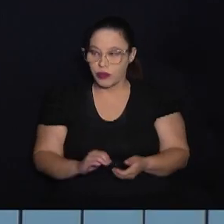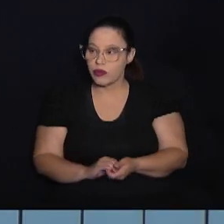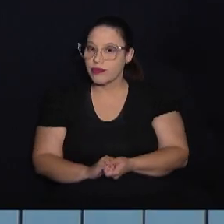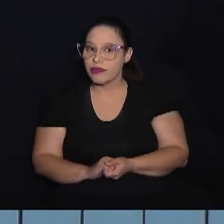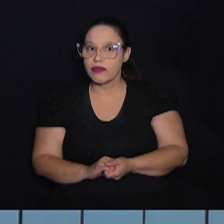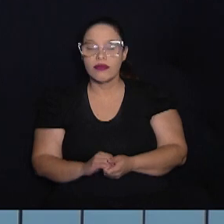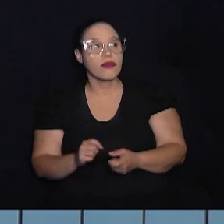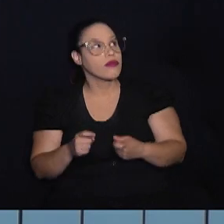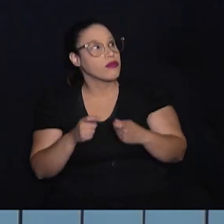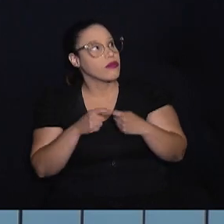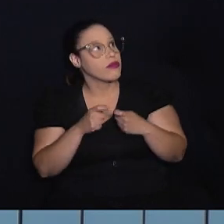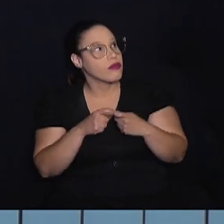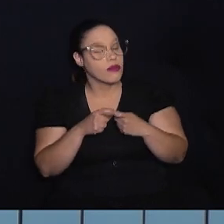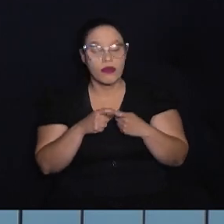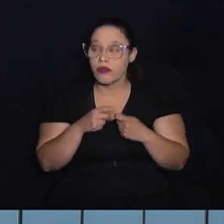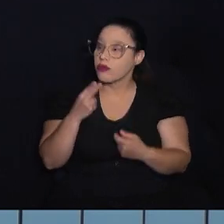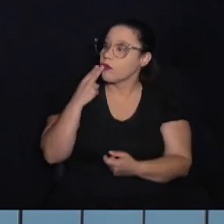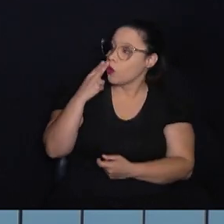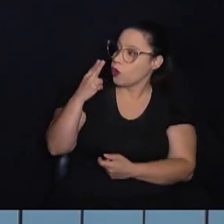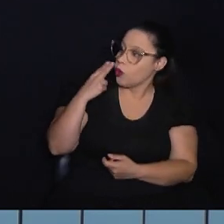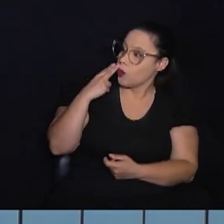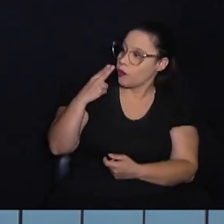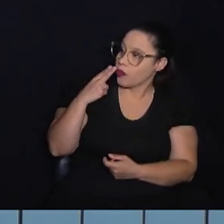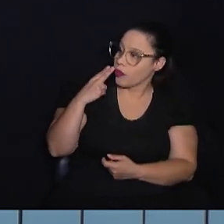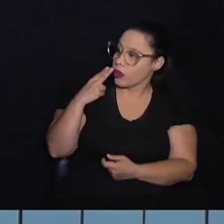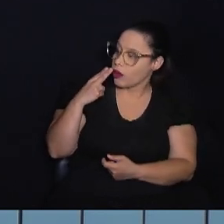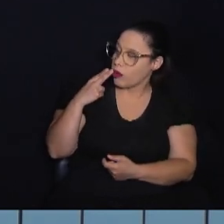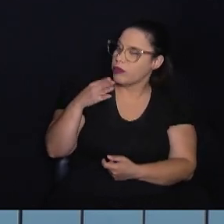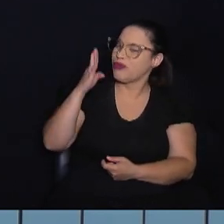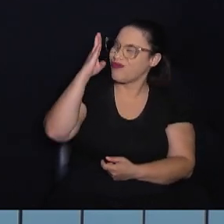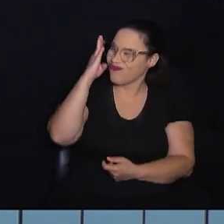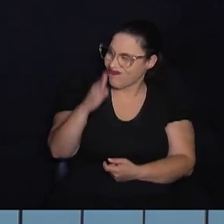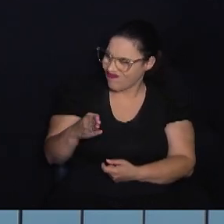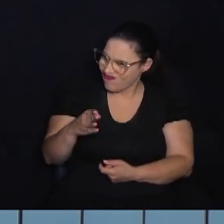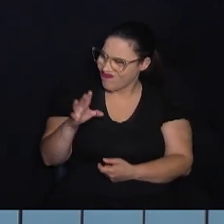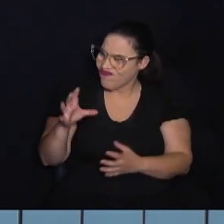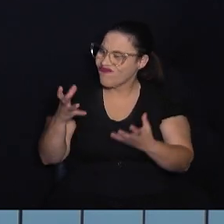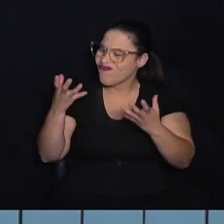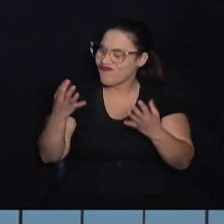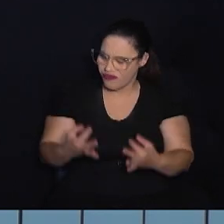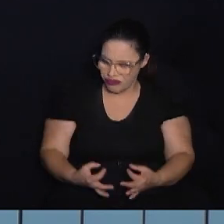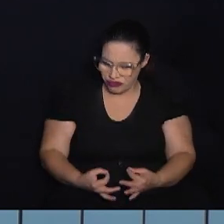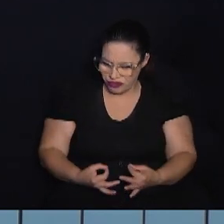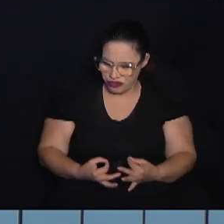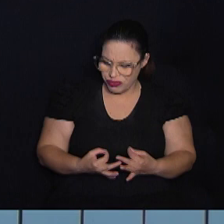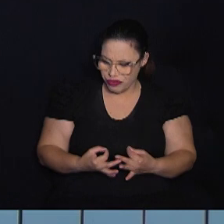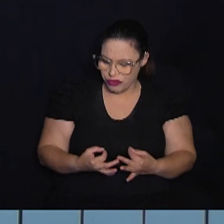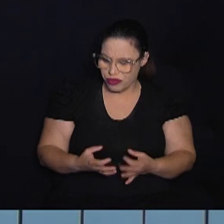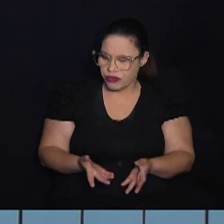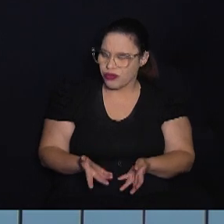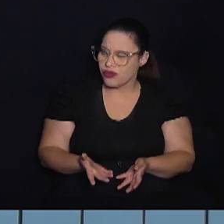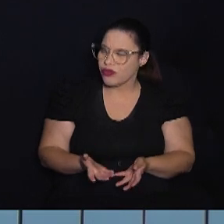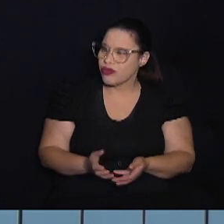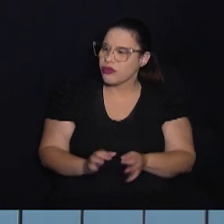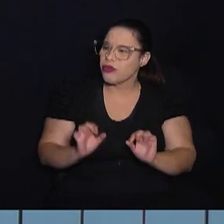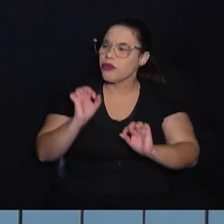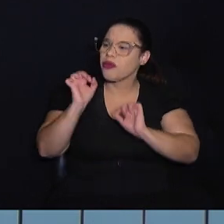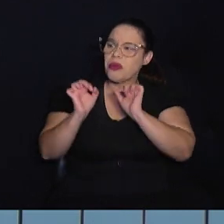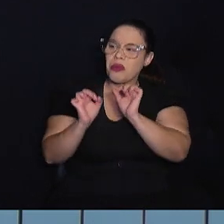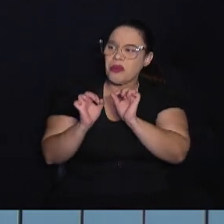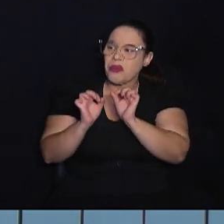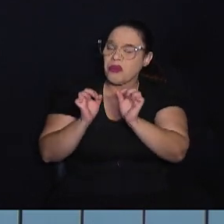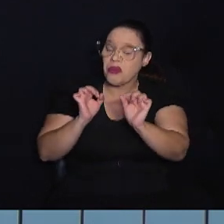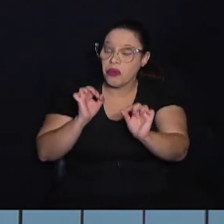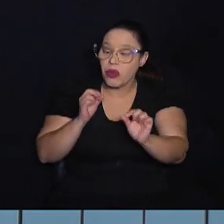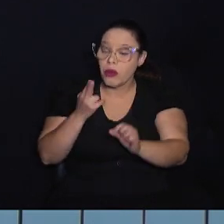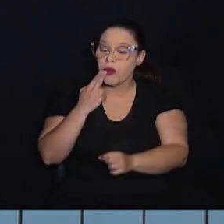Doutor, você falou sobre o tabagismo, né, que é uma das principais causas aí desse tumor na bexiga. Qual que é a relação, né,